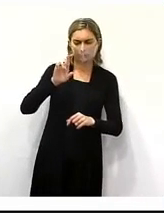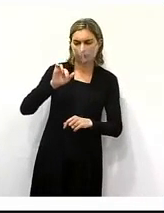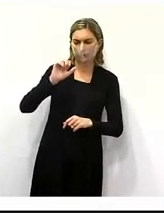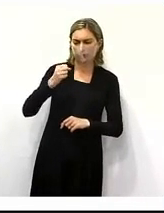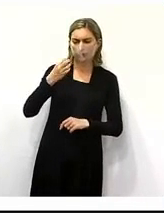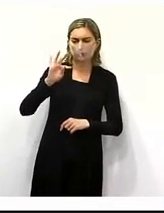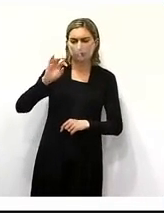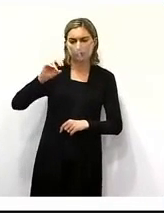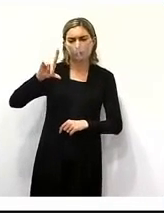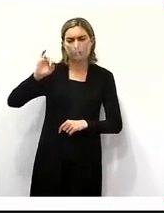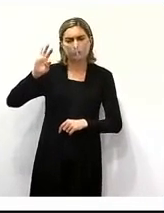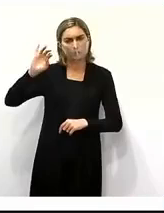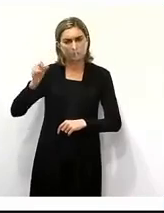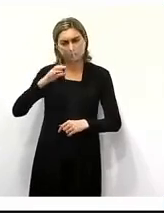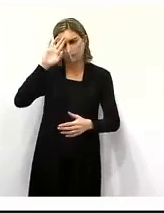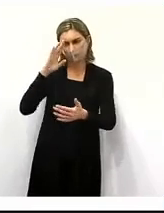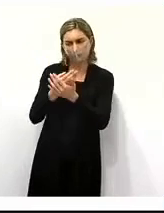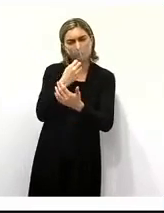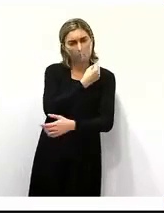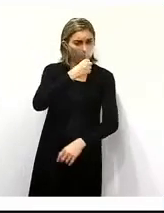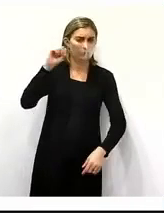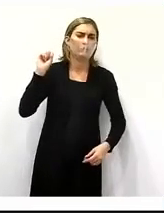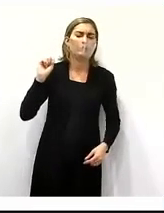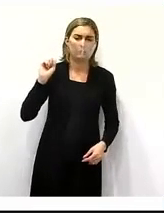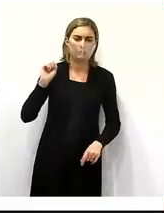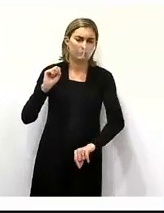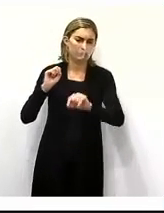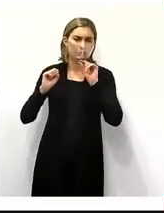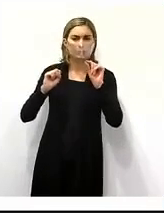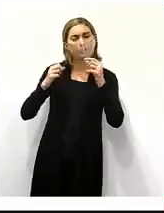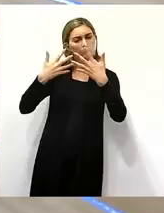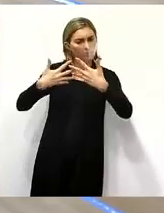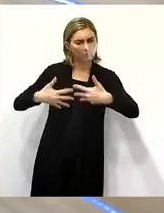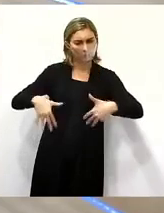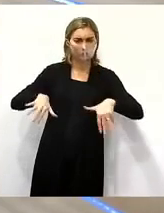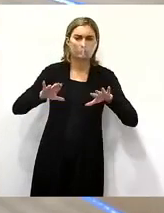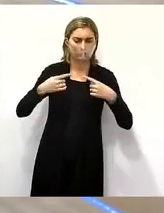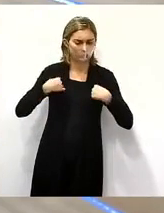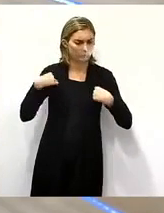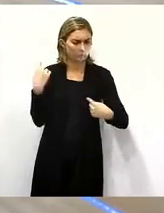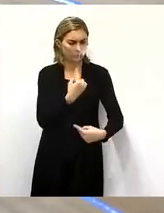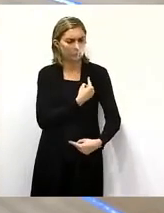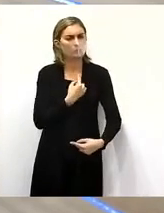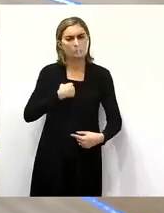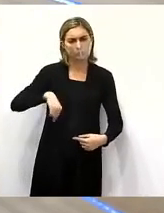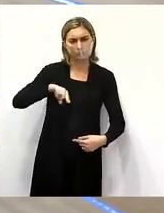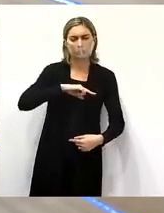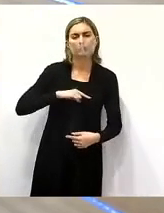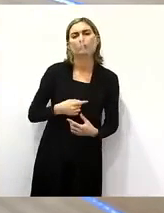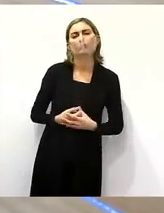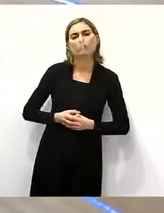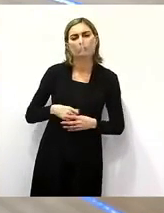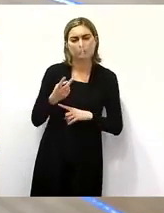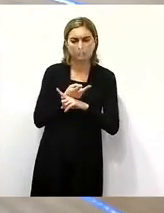Aristóteles acreditava e defendia que era natural em nós, que era uma tendência natural em